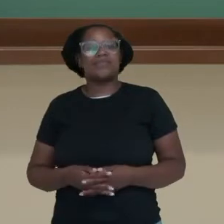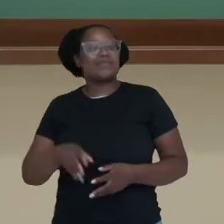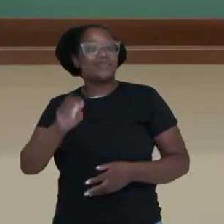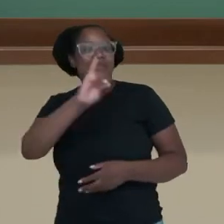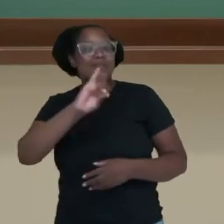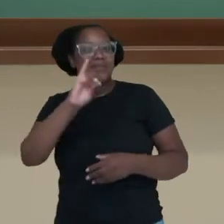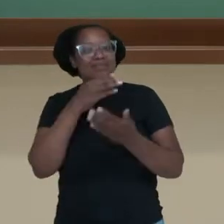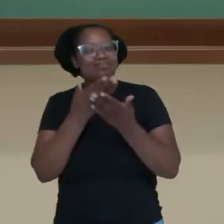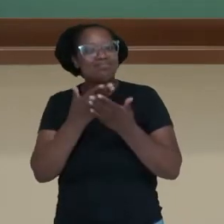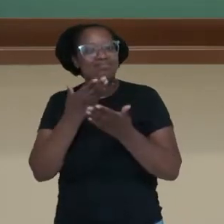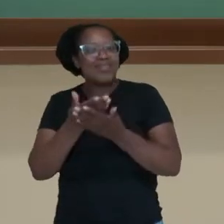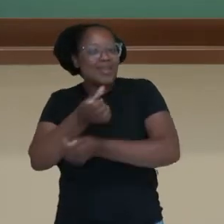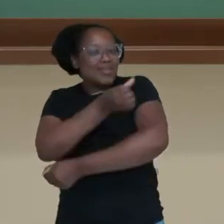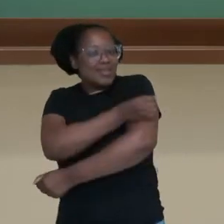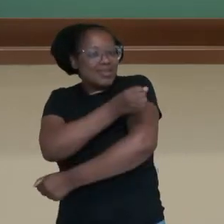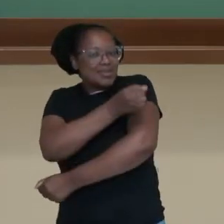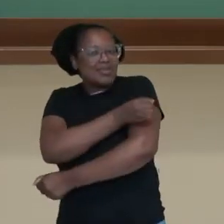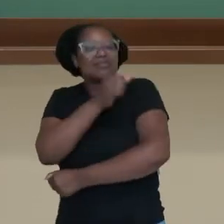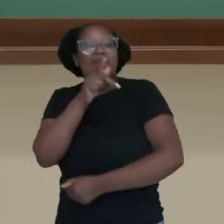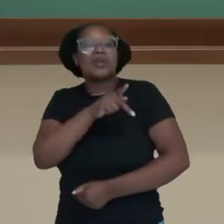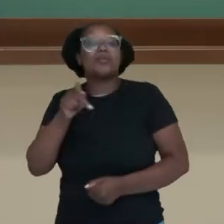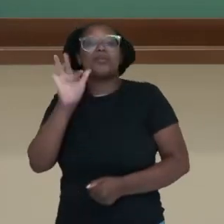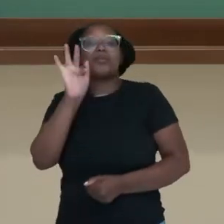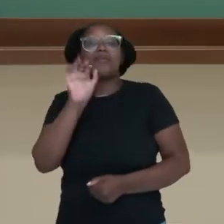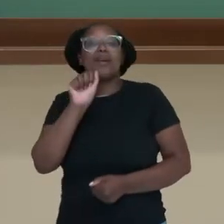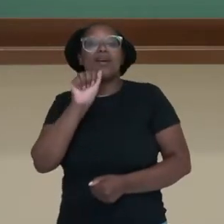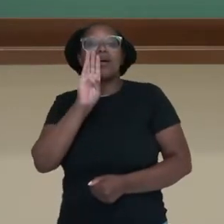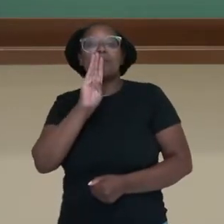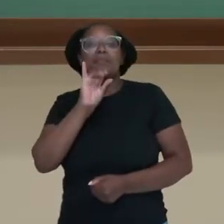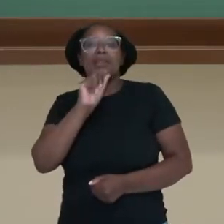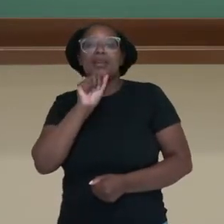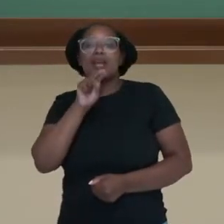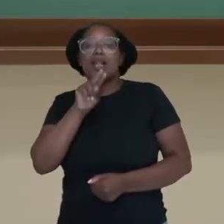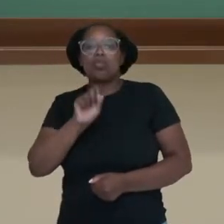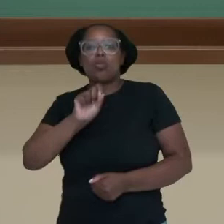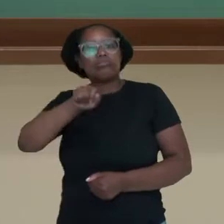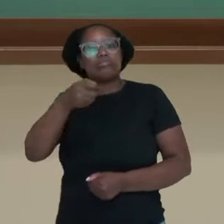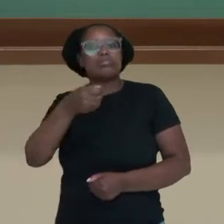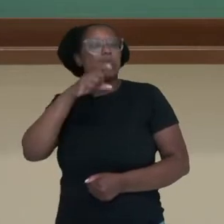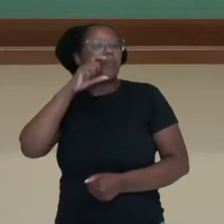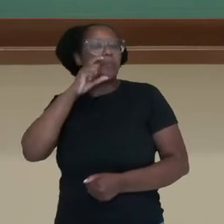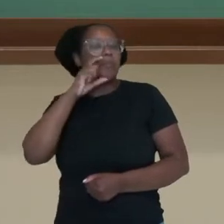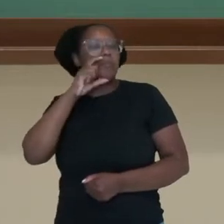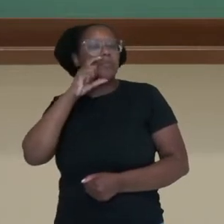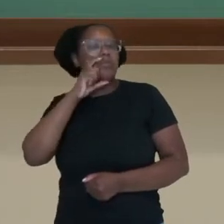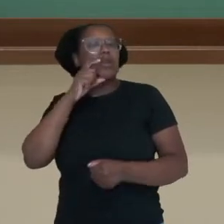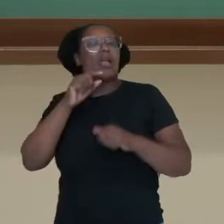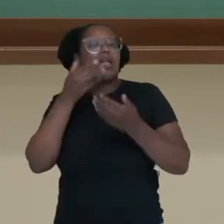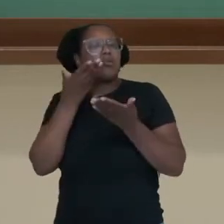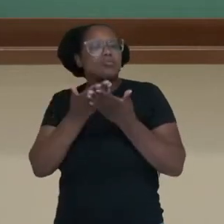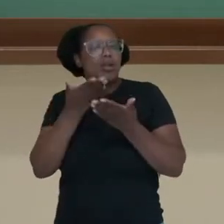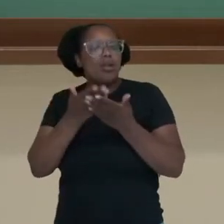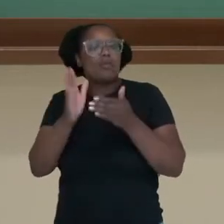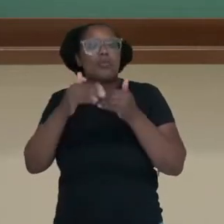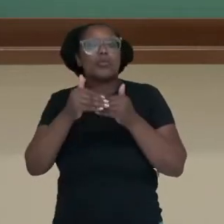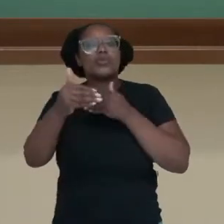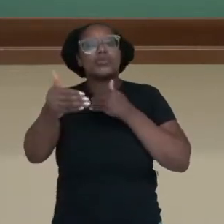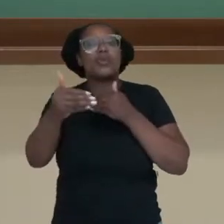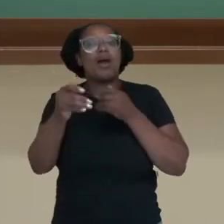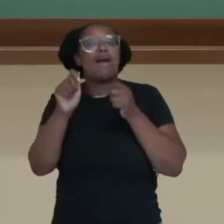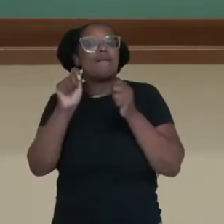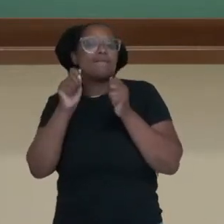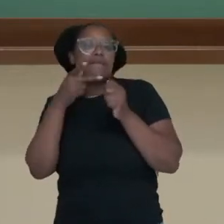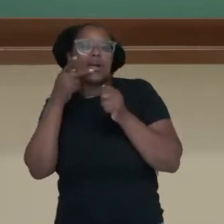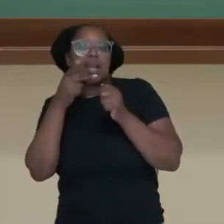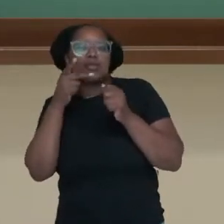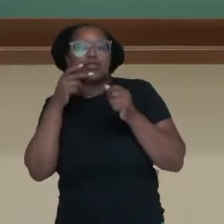Olá, estudantes do sexto ano, aqui é o professor Fabiano e nessa aula nós vamos continuar a falar sobre a cadeia